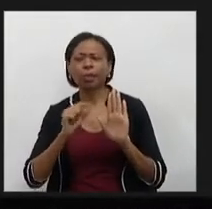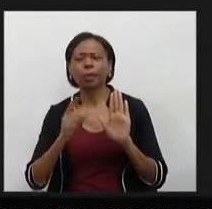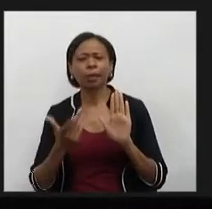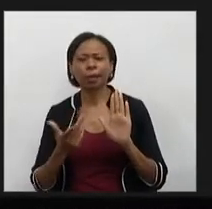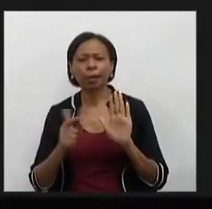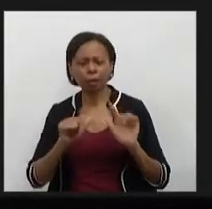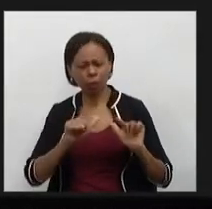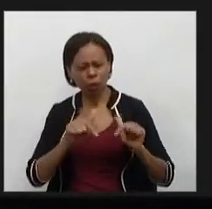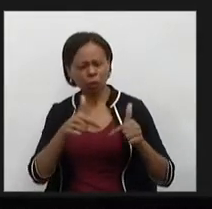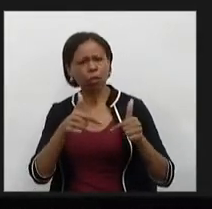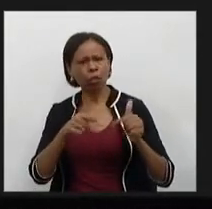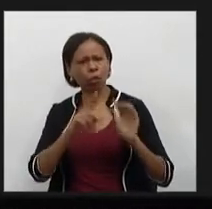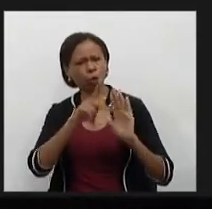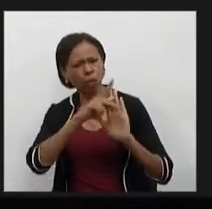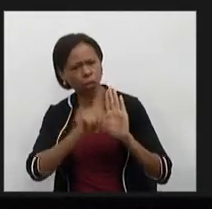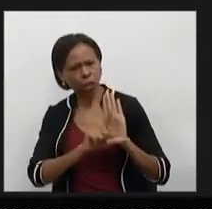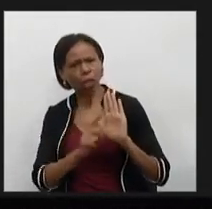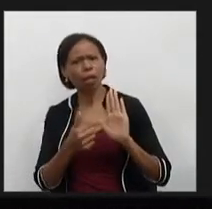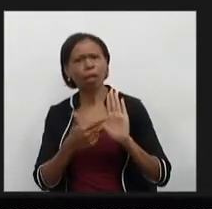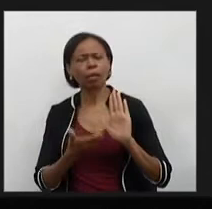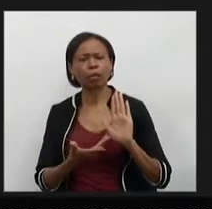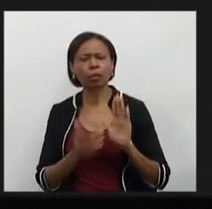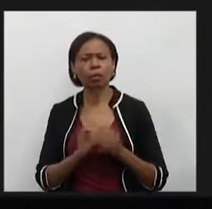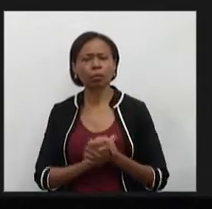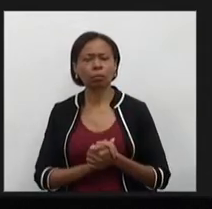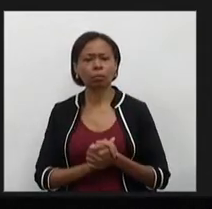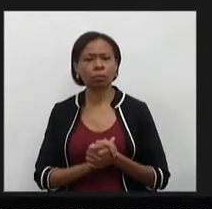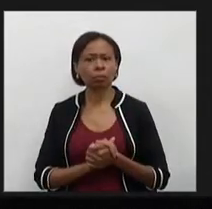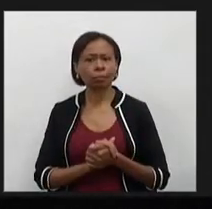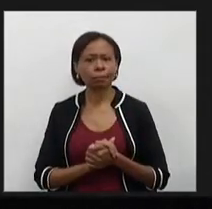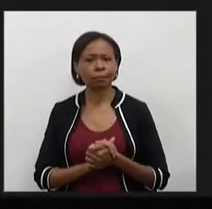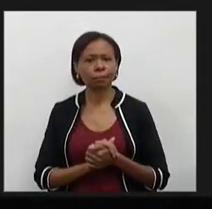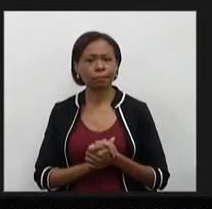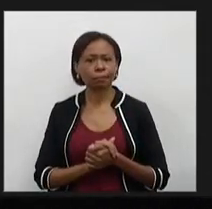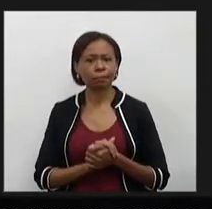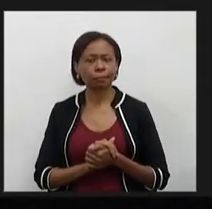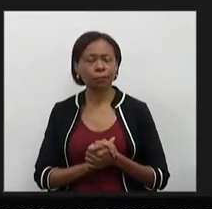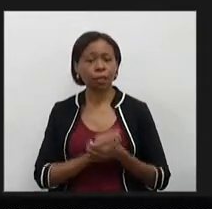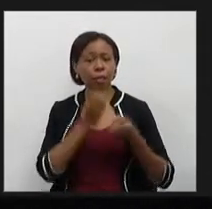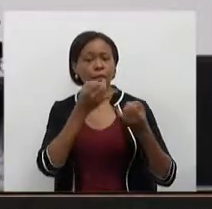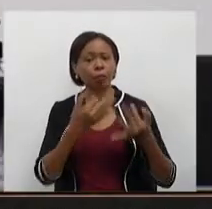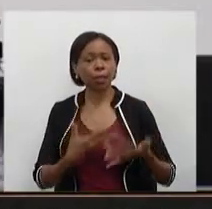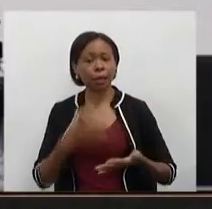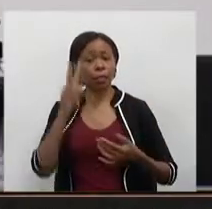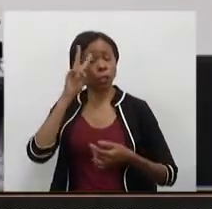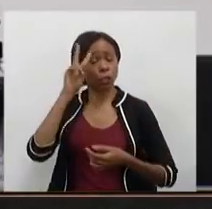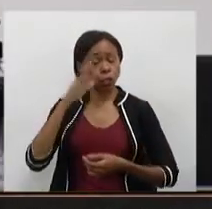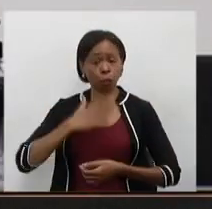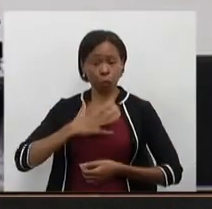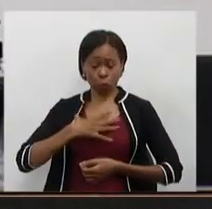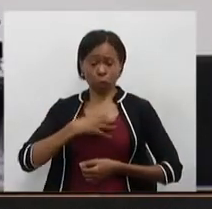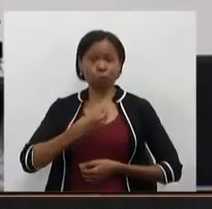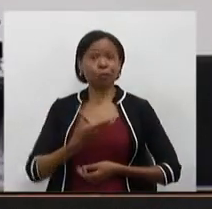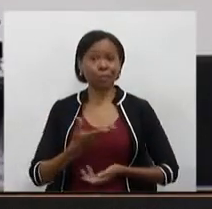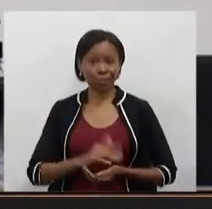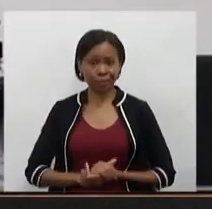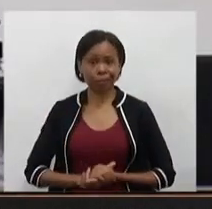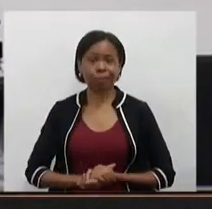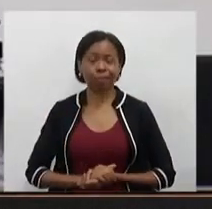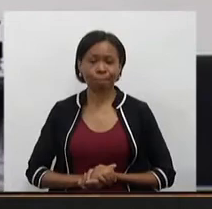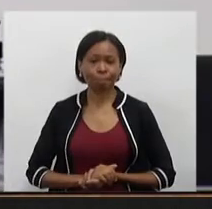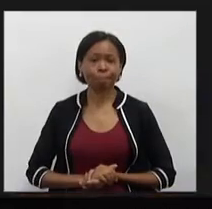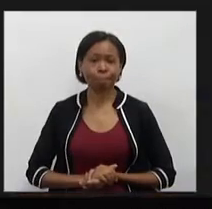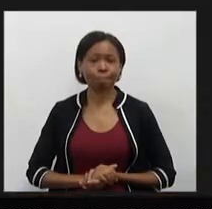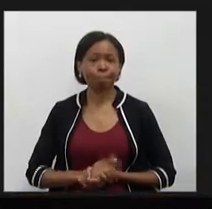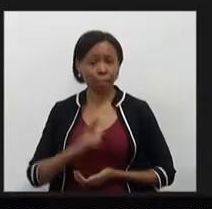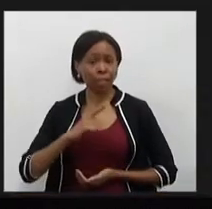desse projeto. Vai lá, conta a minha história rapidamente do Bernardo Teto Moura. Conclua. Só vocês entrarem da Câmara.